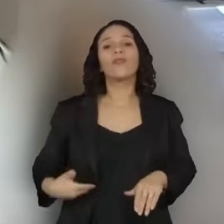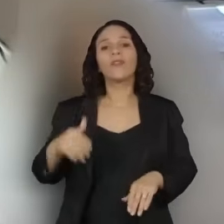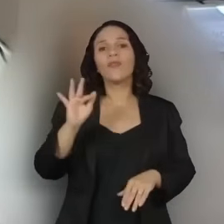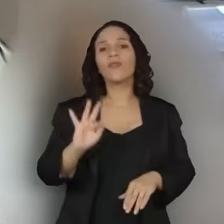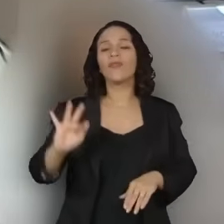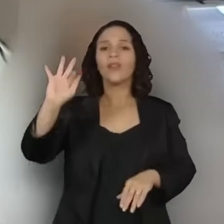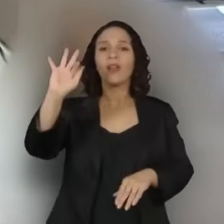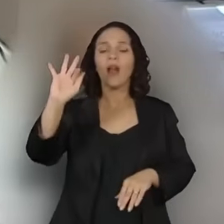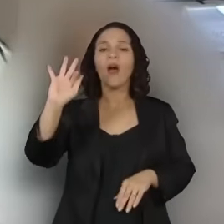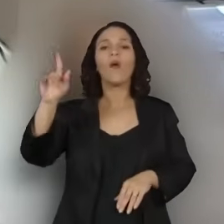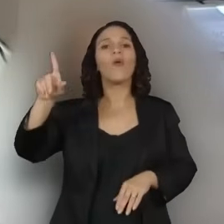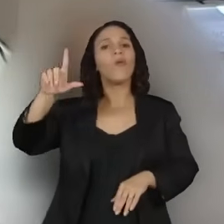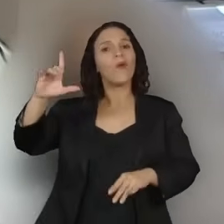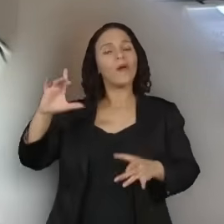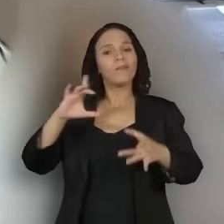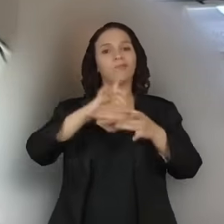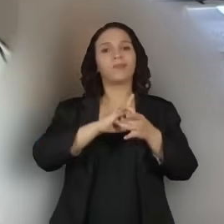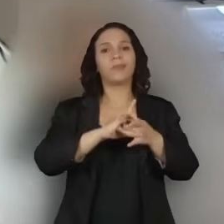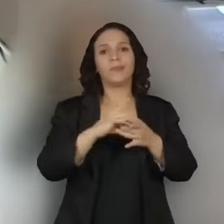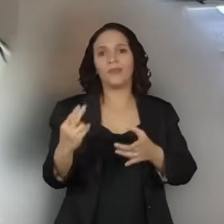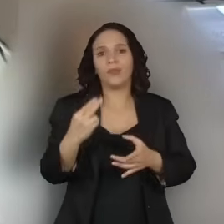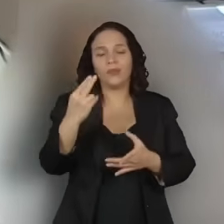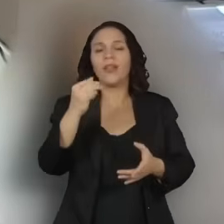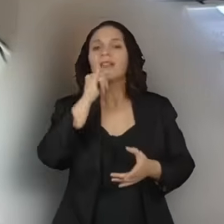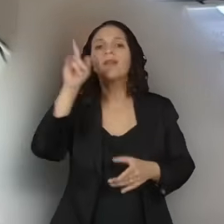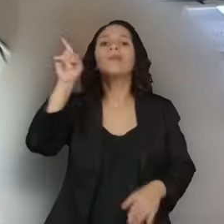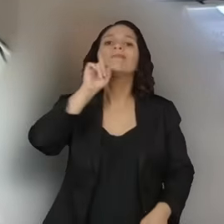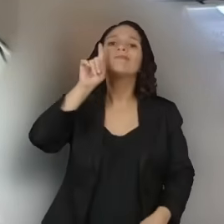legislar, assim como é nos Estados Unidos, assim como